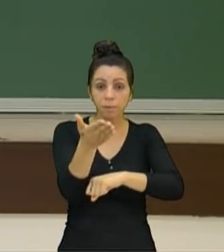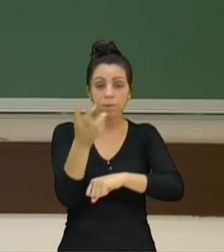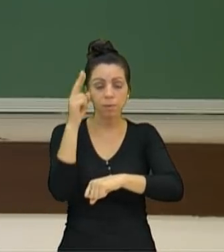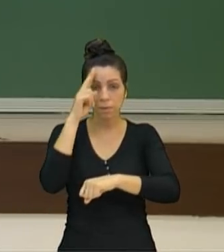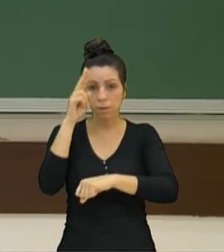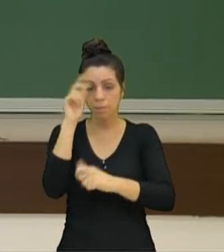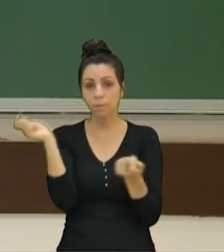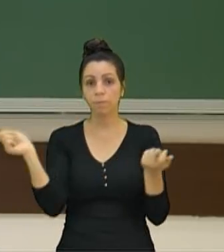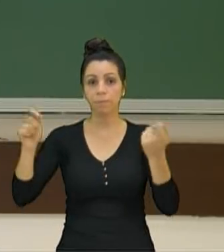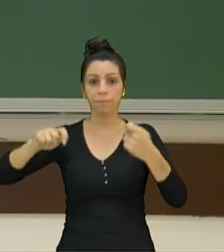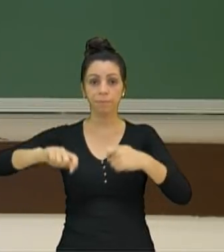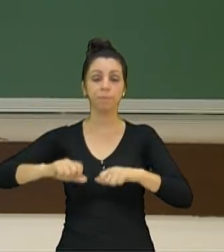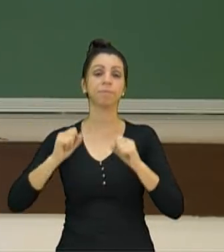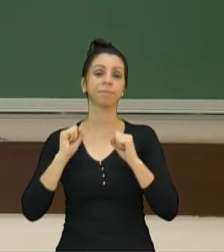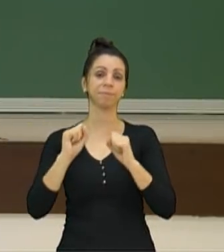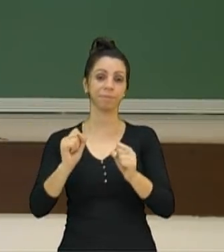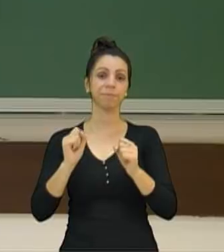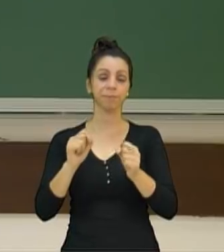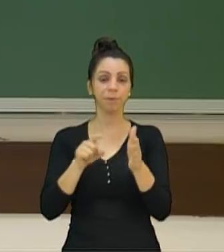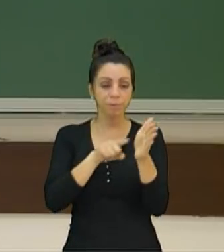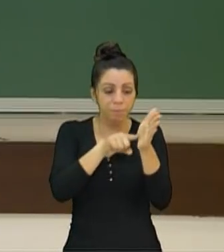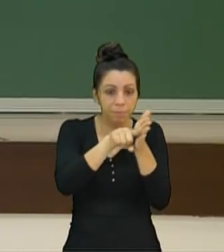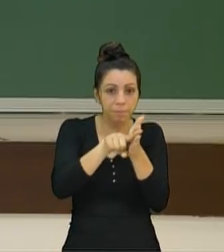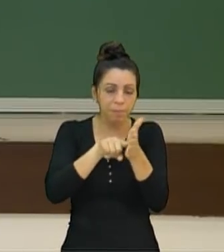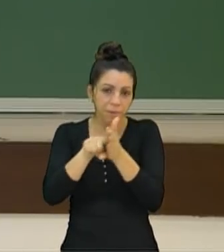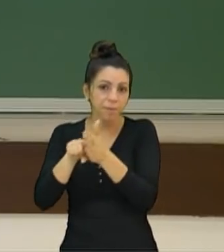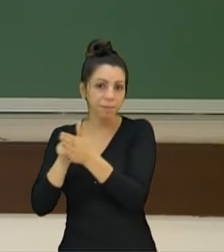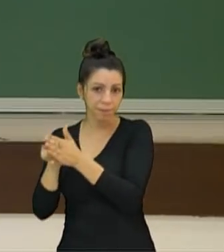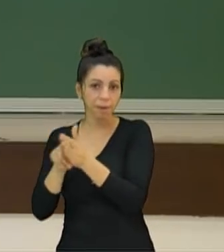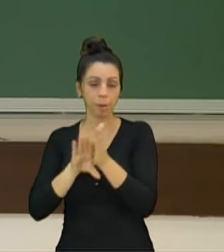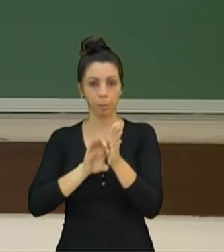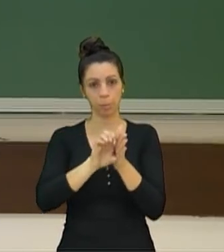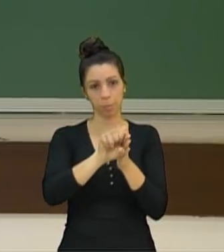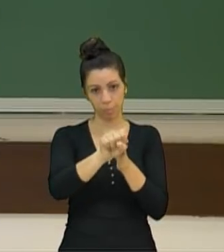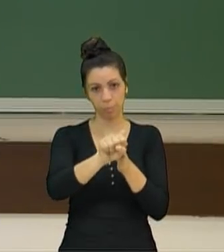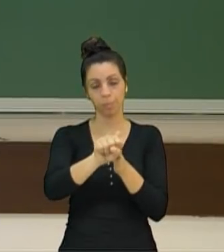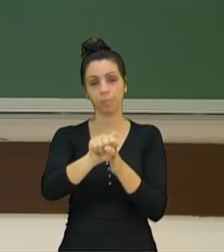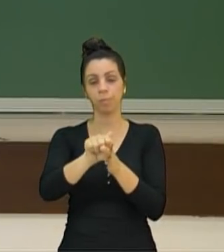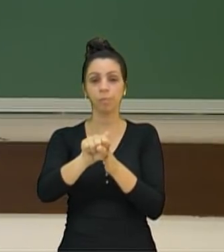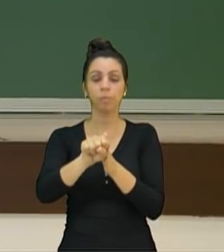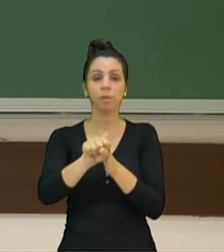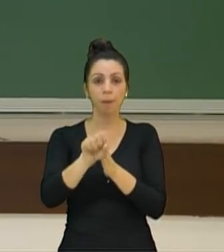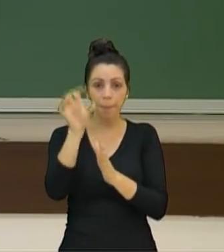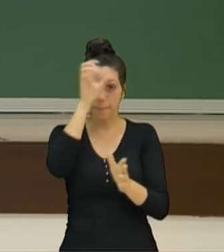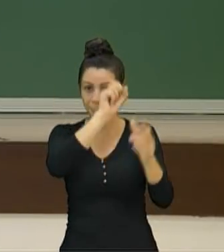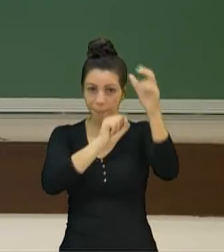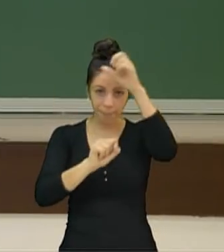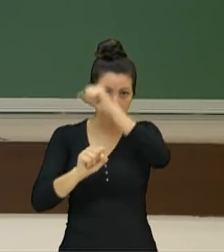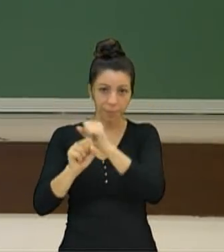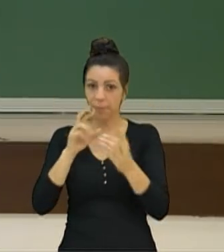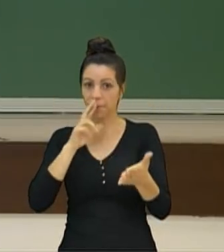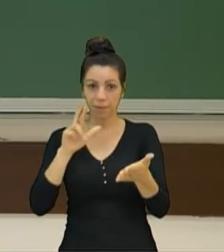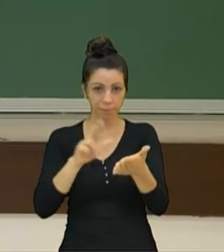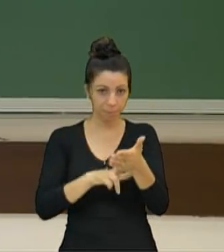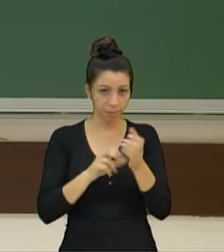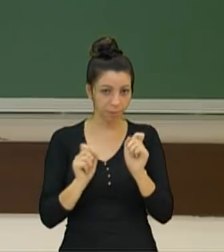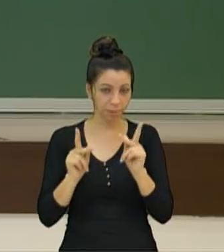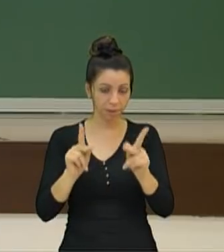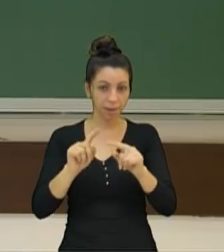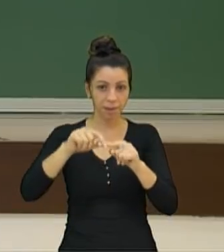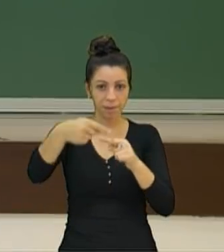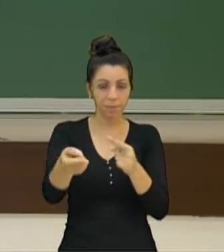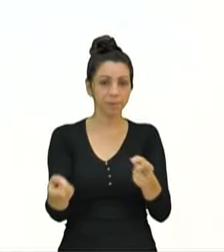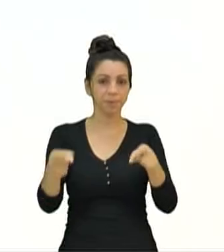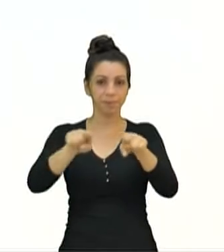que se precisar, você pode até fazer uma pesquisa aí no Google para aprender um pouquinho sobre a resposta, ok? Daqui a pouco